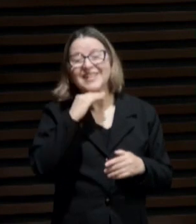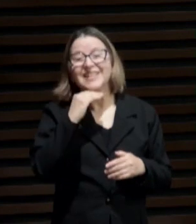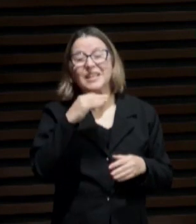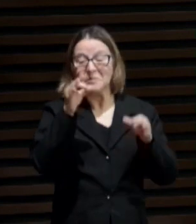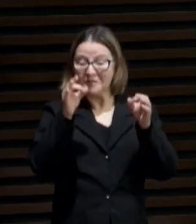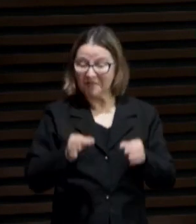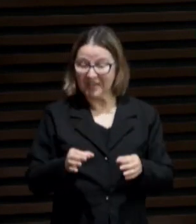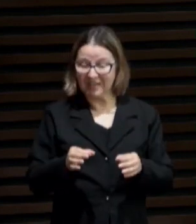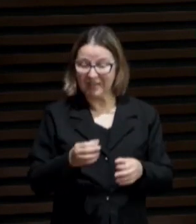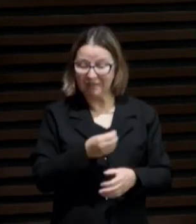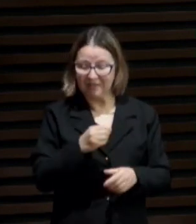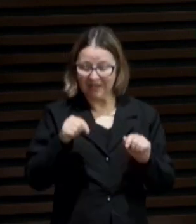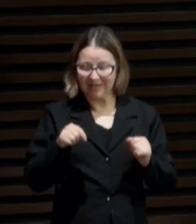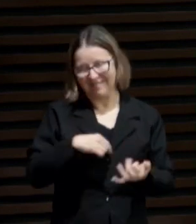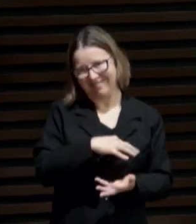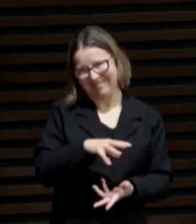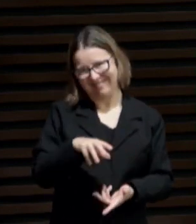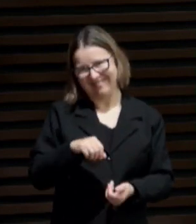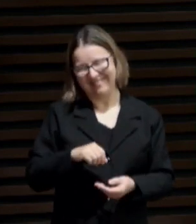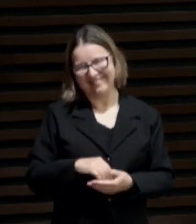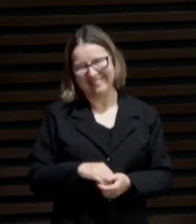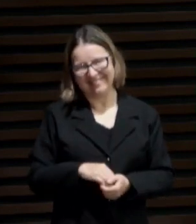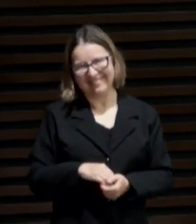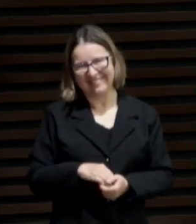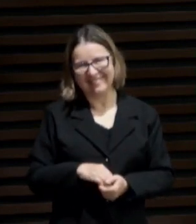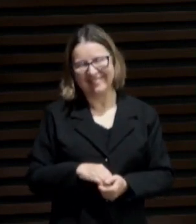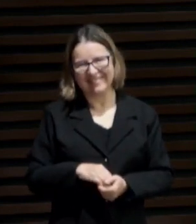vivendo sobre a terra.